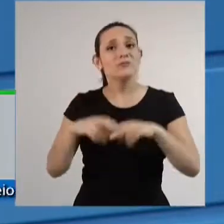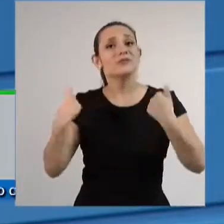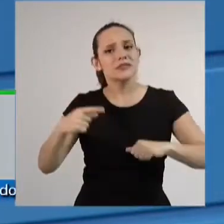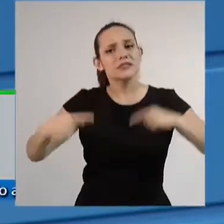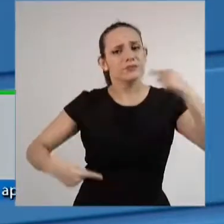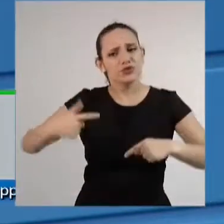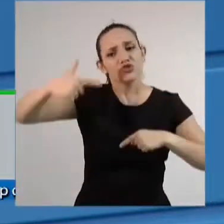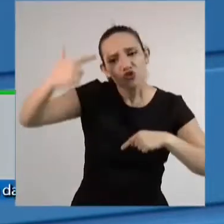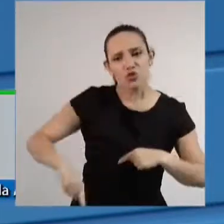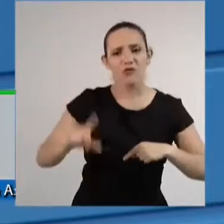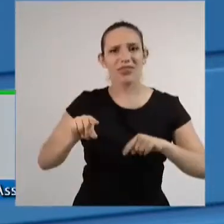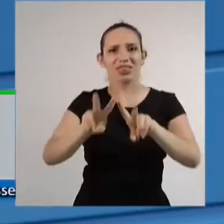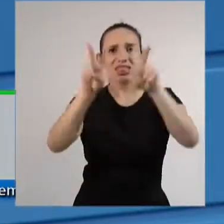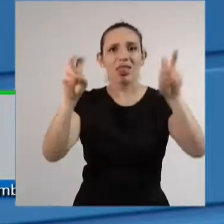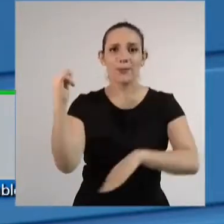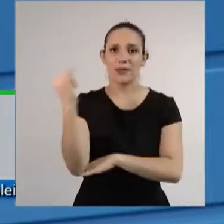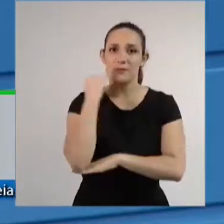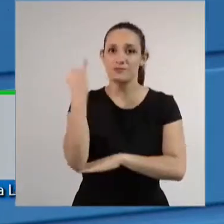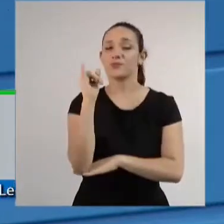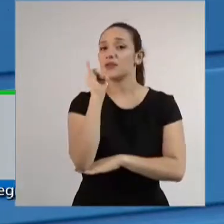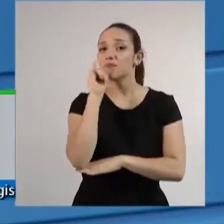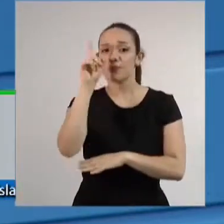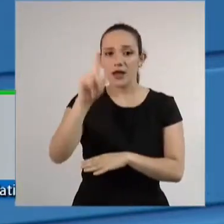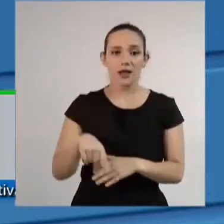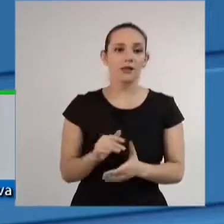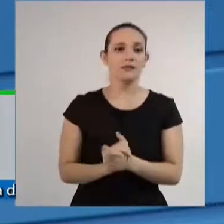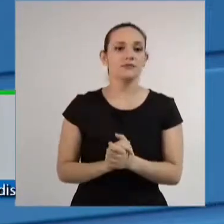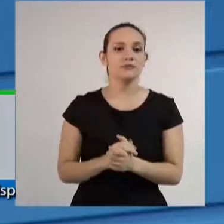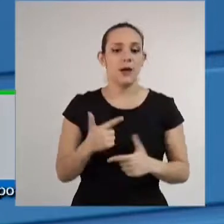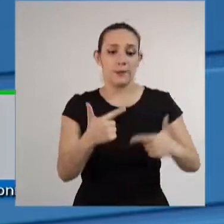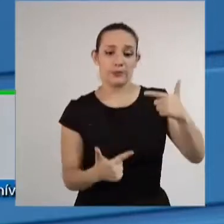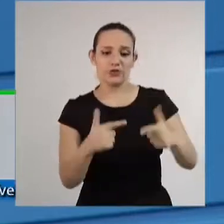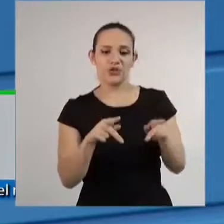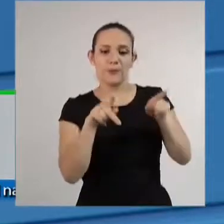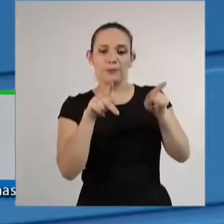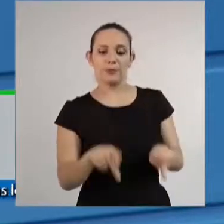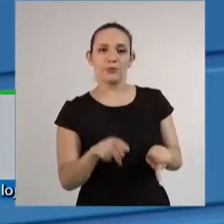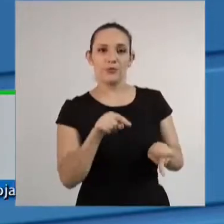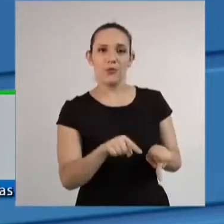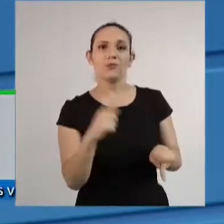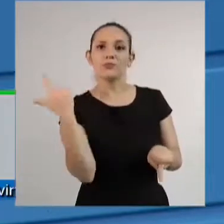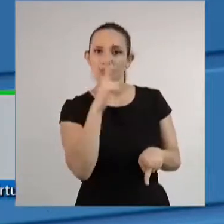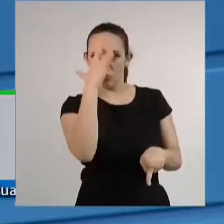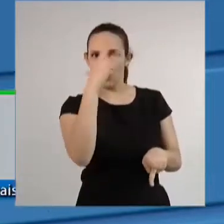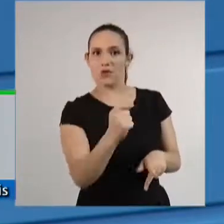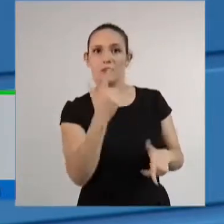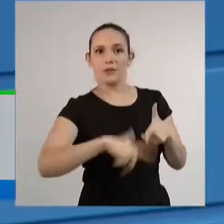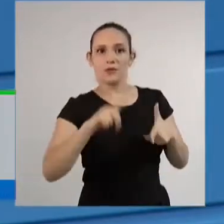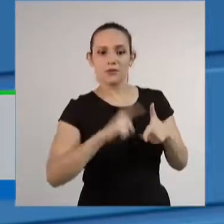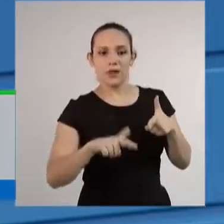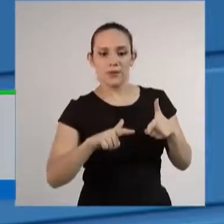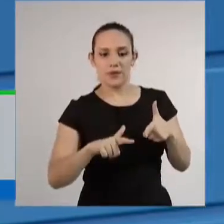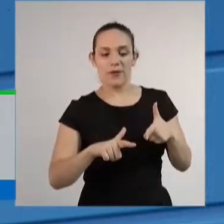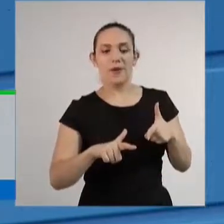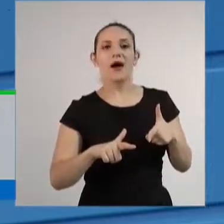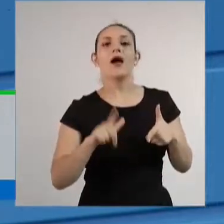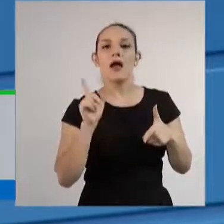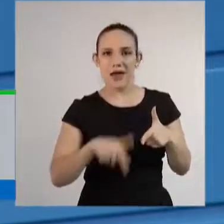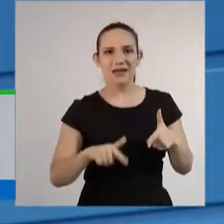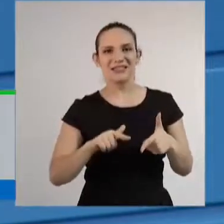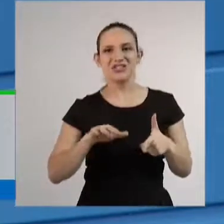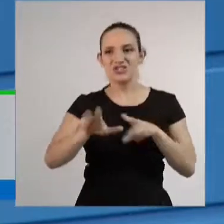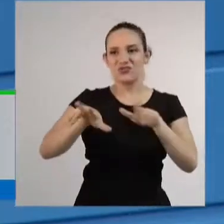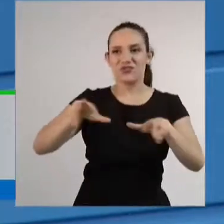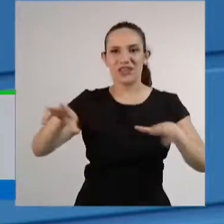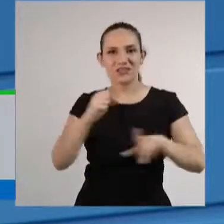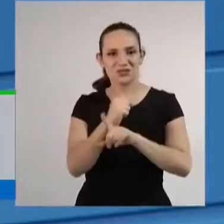debater questões que são importantes, como, por exemplo, discutir políticas públicas que sejam eficientes no combate a essa desigualdade. O resto